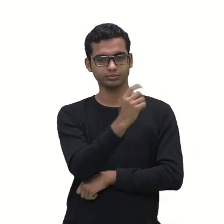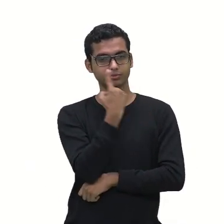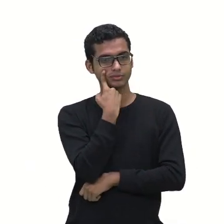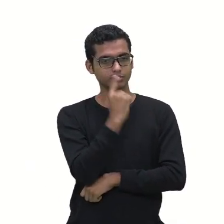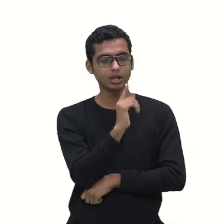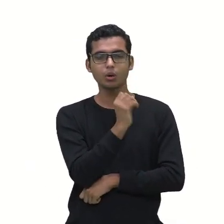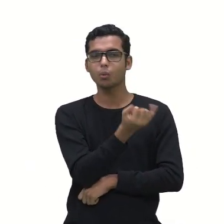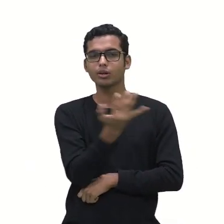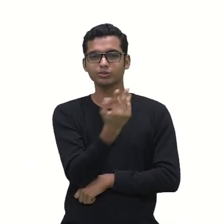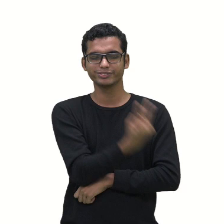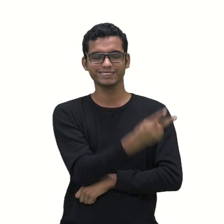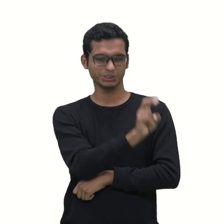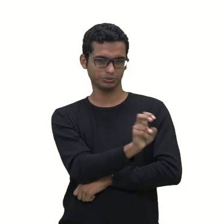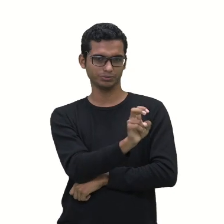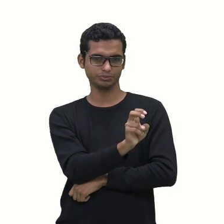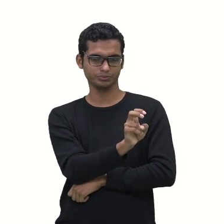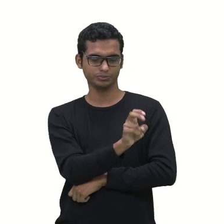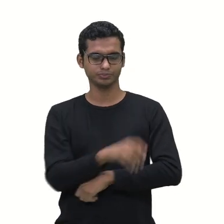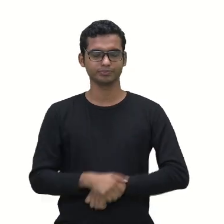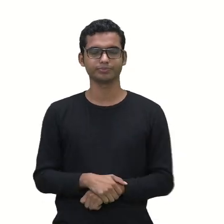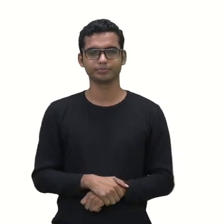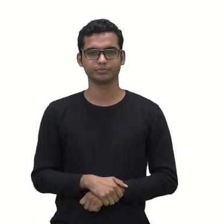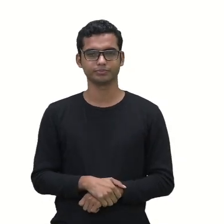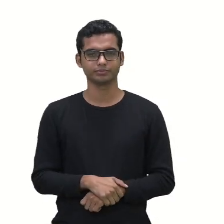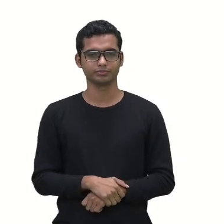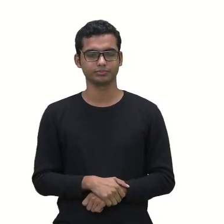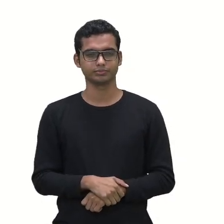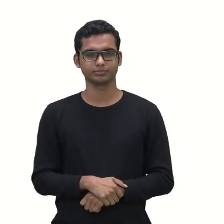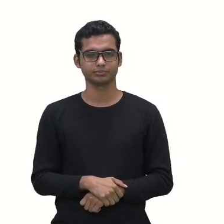Agora, organizando aí a nossa expressão, o que a gente vai fazer? Ó?